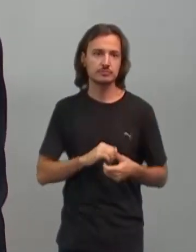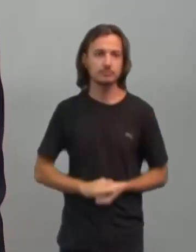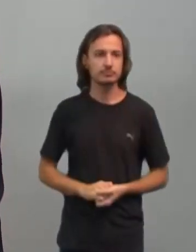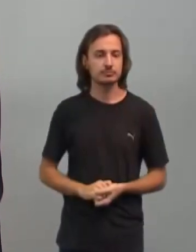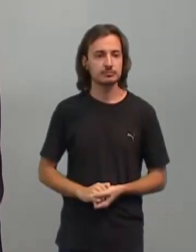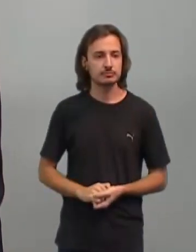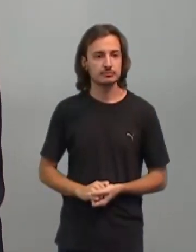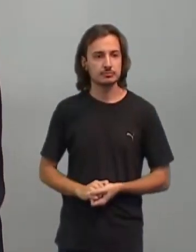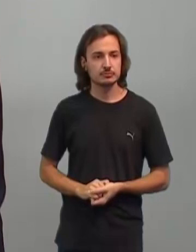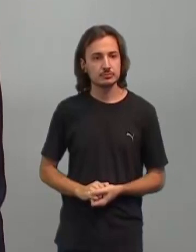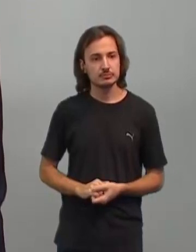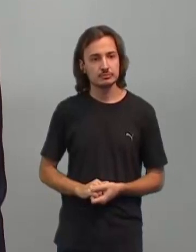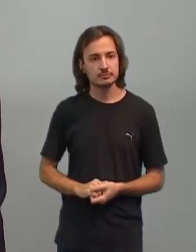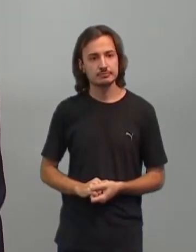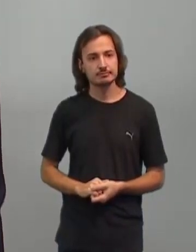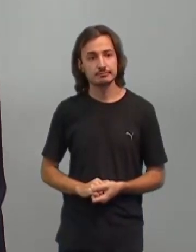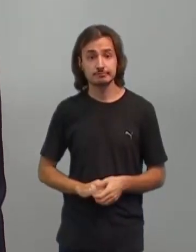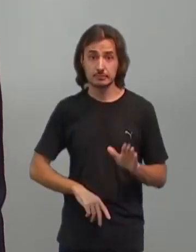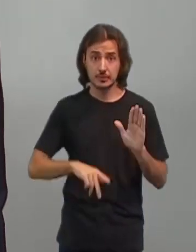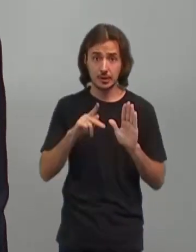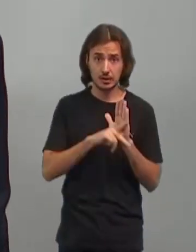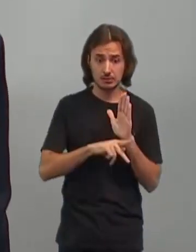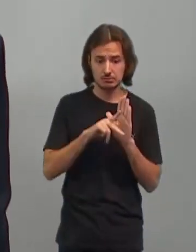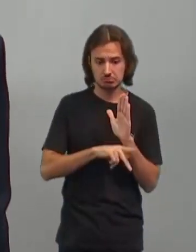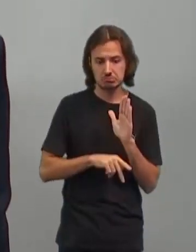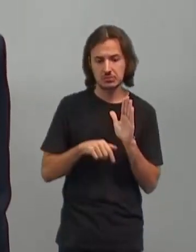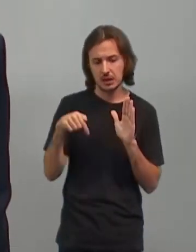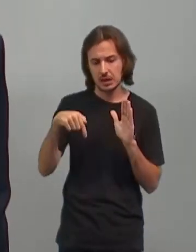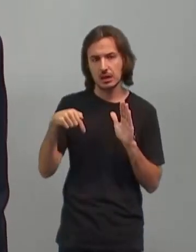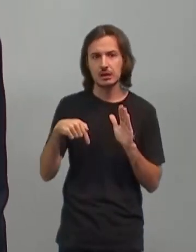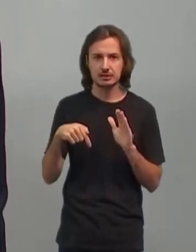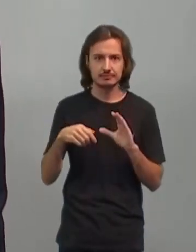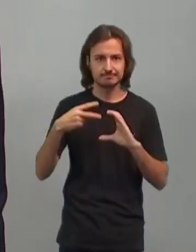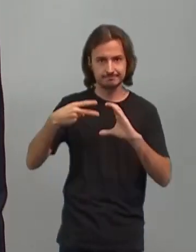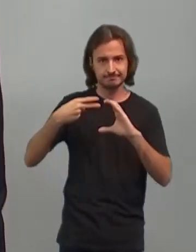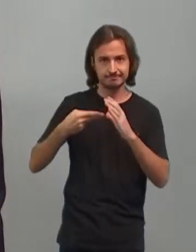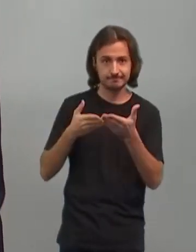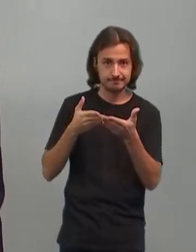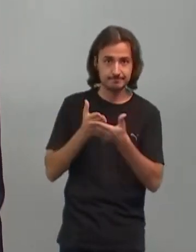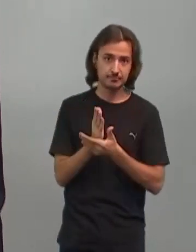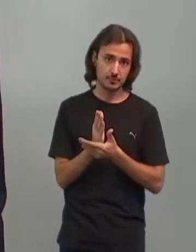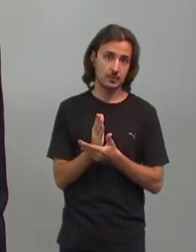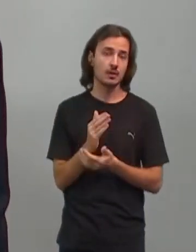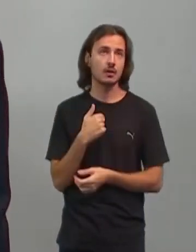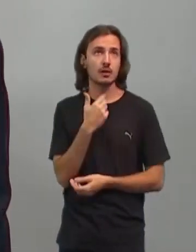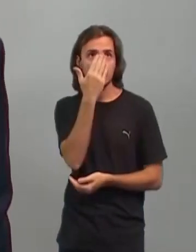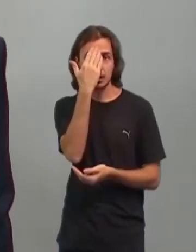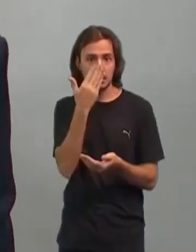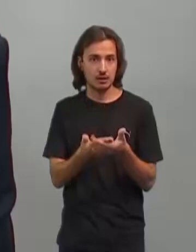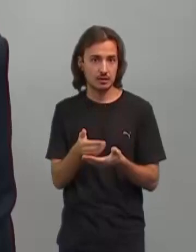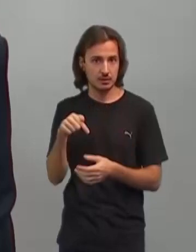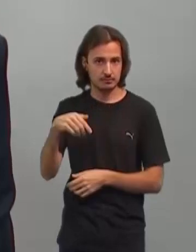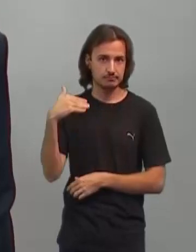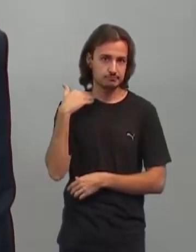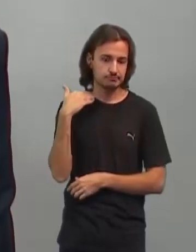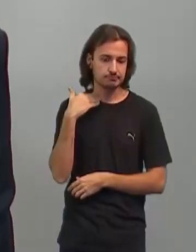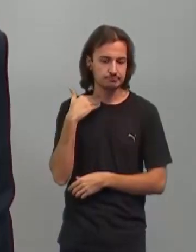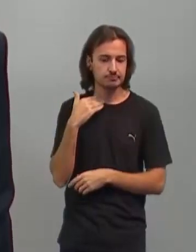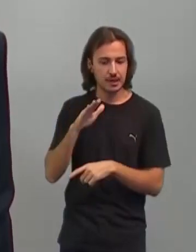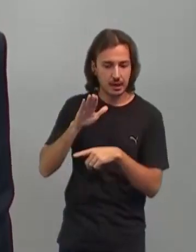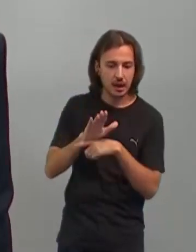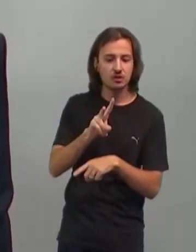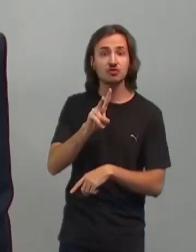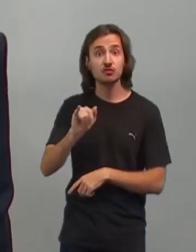projeto, ele foi aprovado por essa casa, é um projeto que eu acredito que vai contribuir muito para o nosso município,